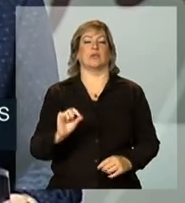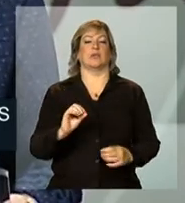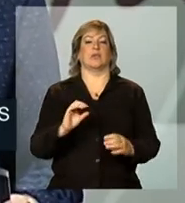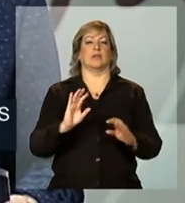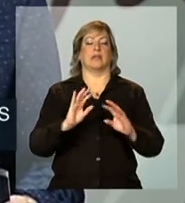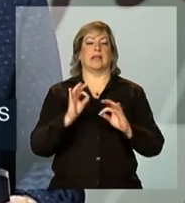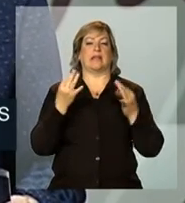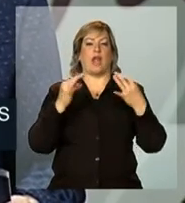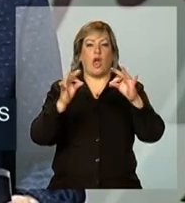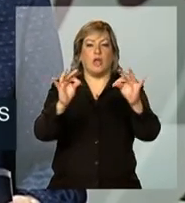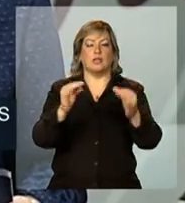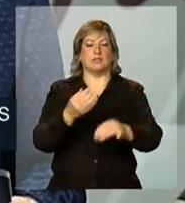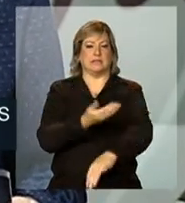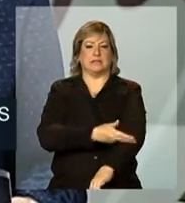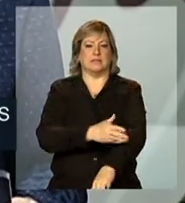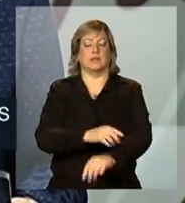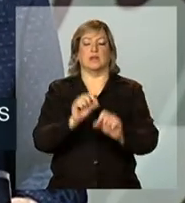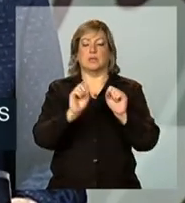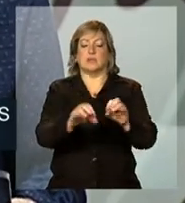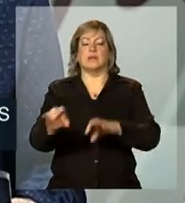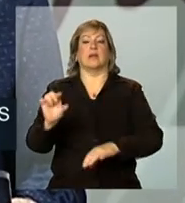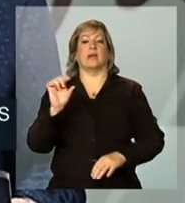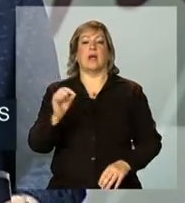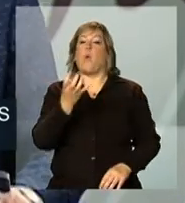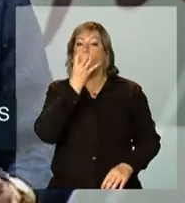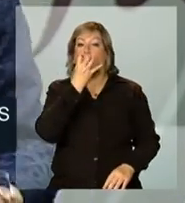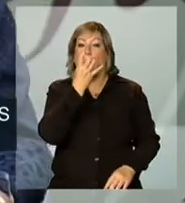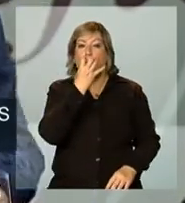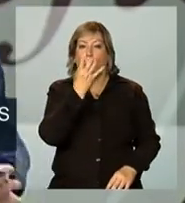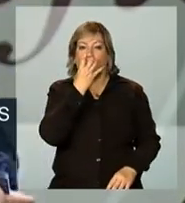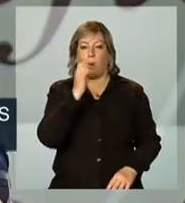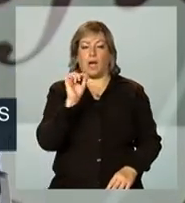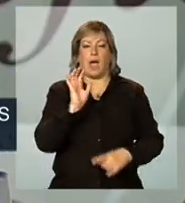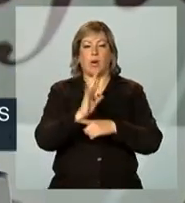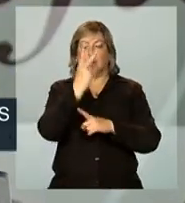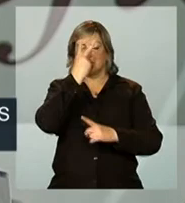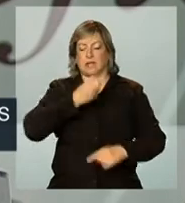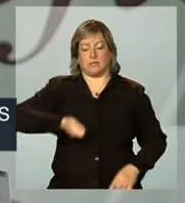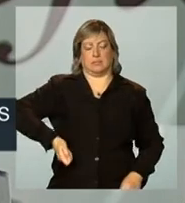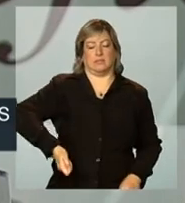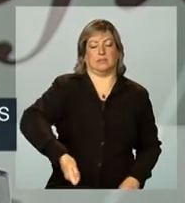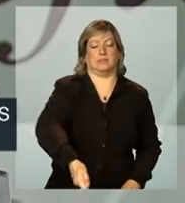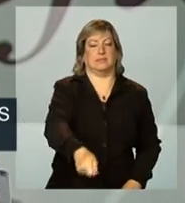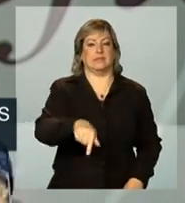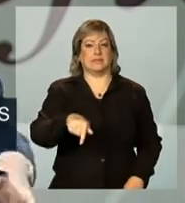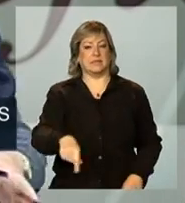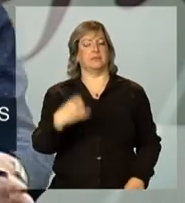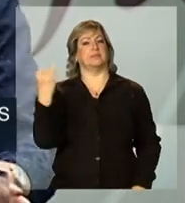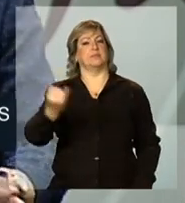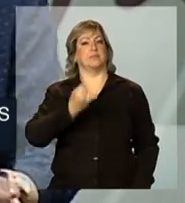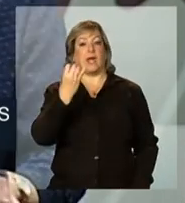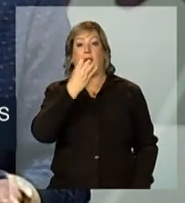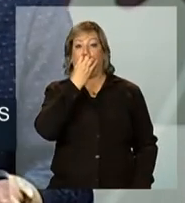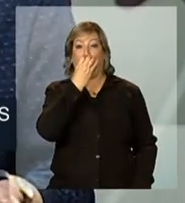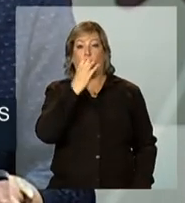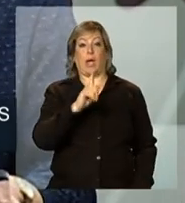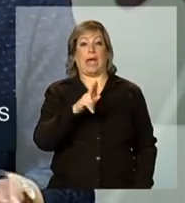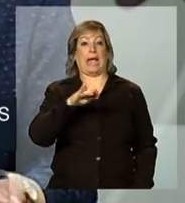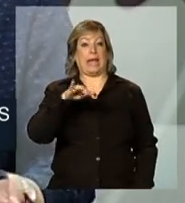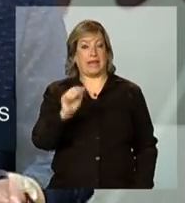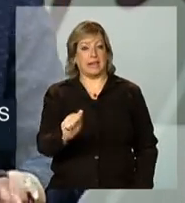instrutores e treinadores de cães-guia no Brasil. E temos clareza da importância de